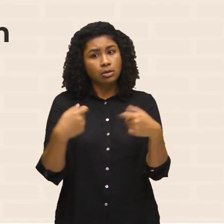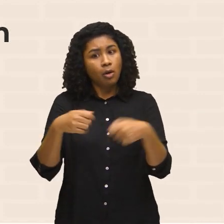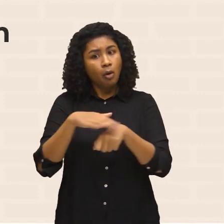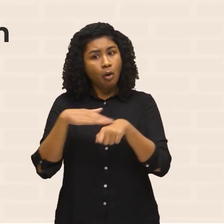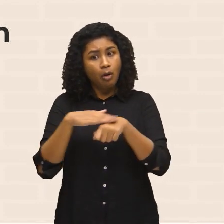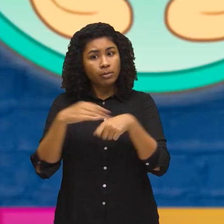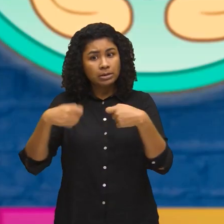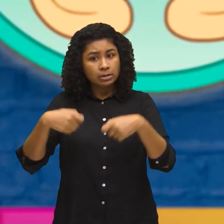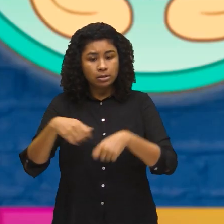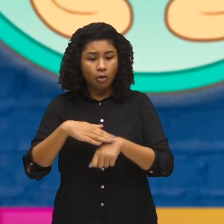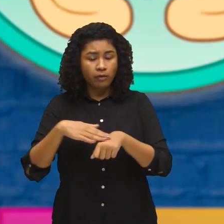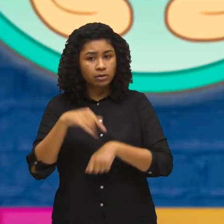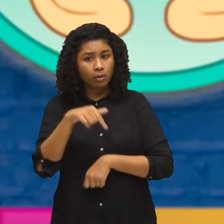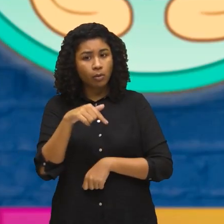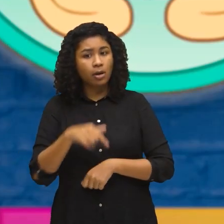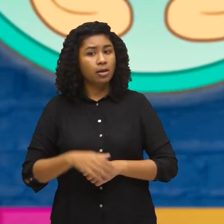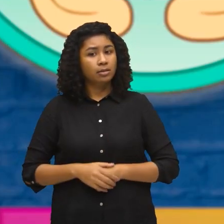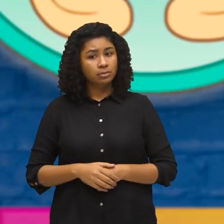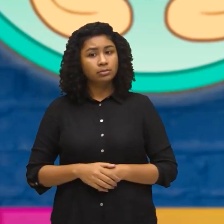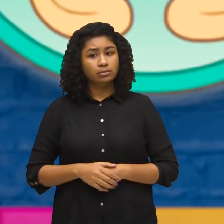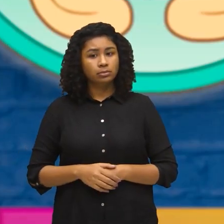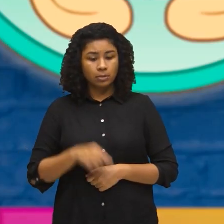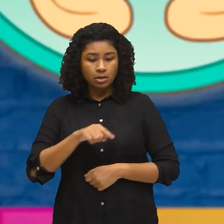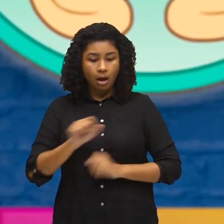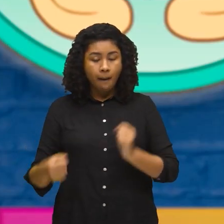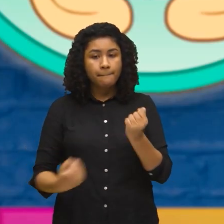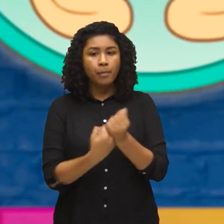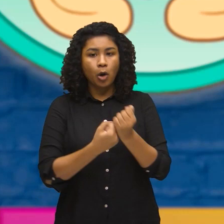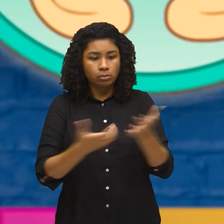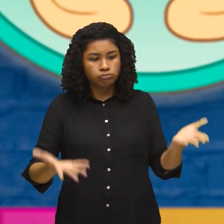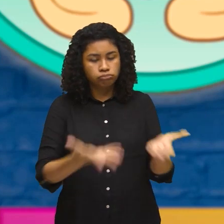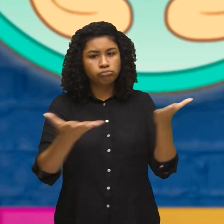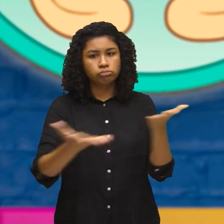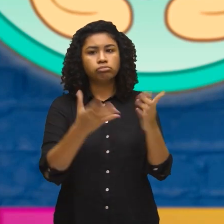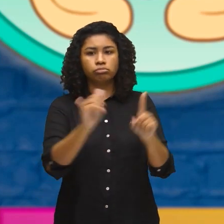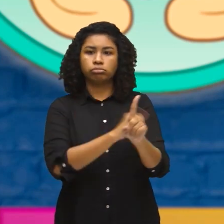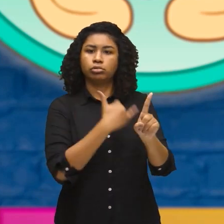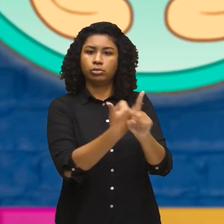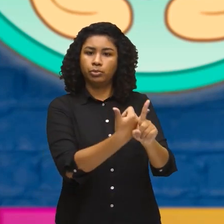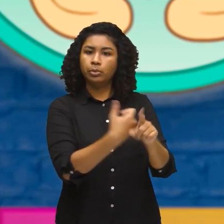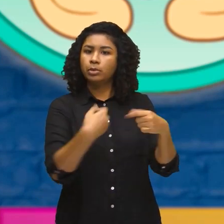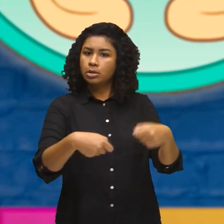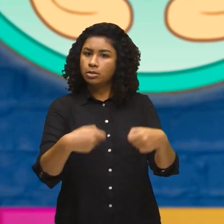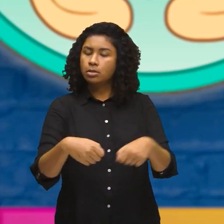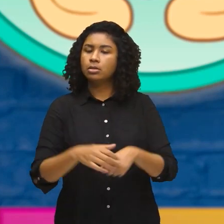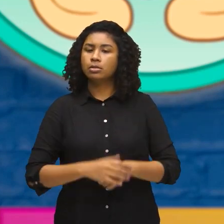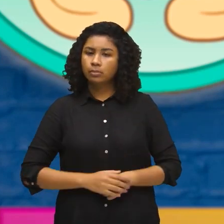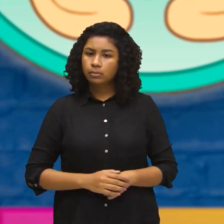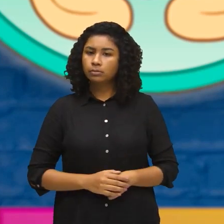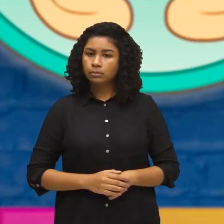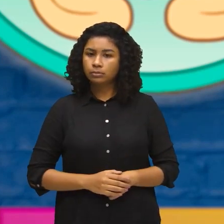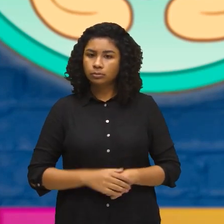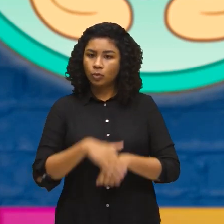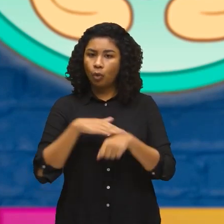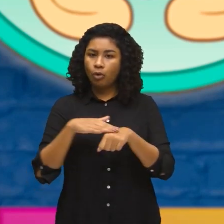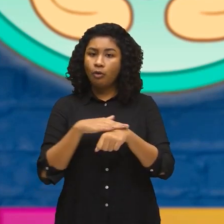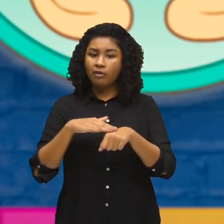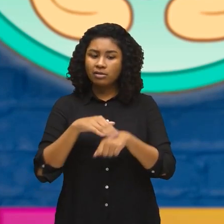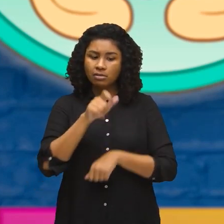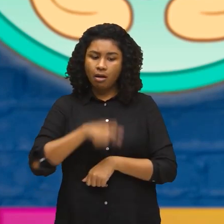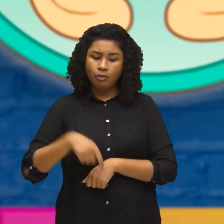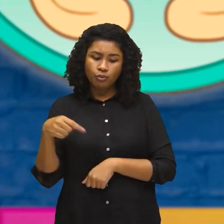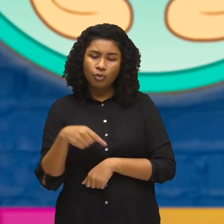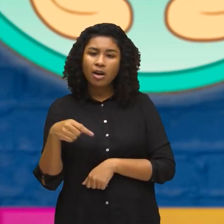funcionando, ok? Então, vamos lá. A gente pode fazer, senhores professores, pais, uma